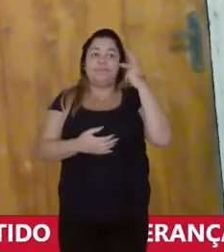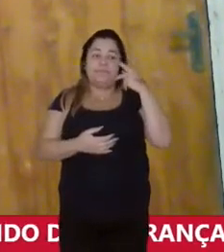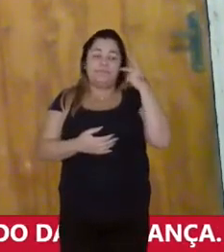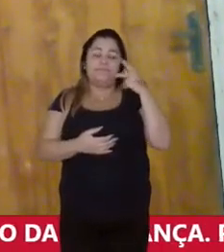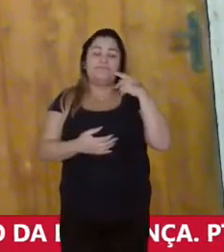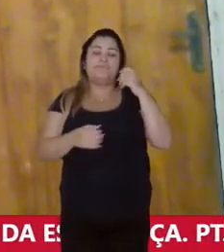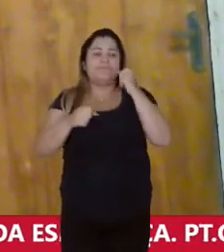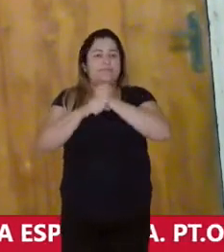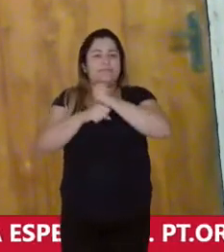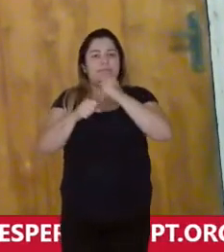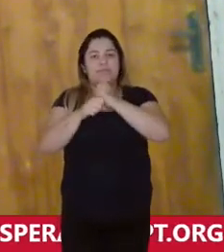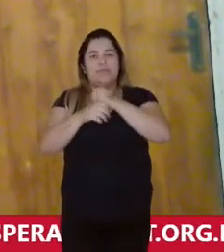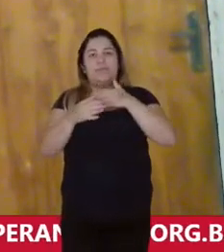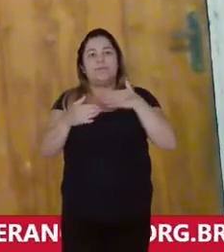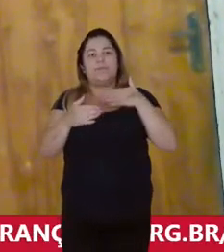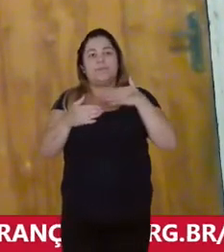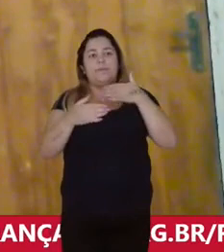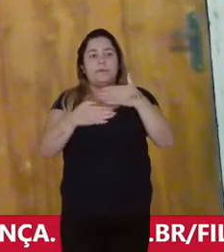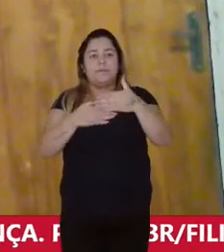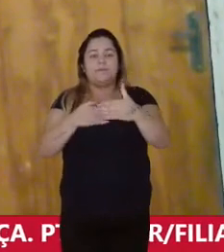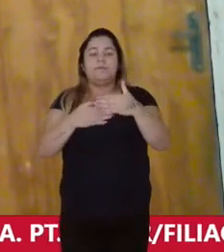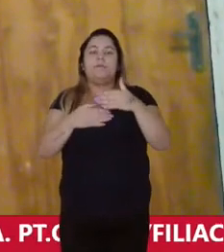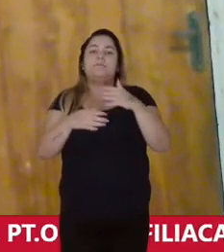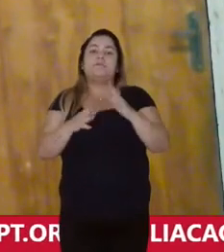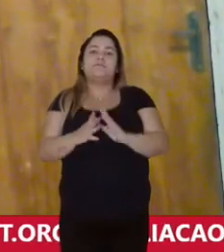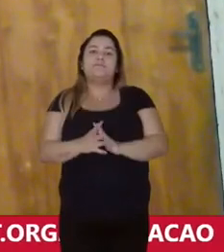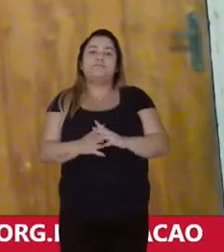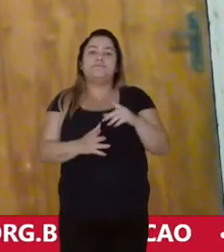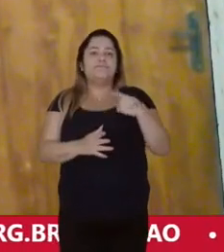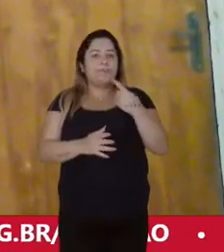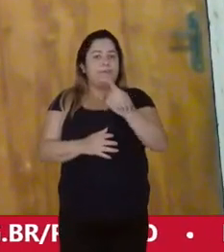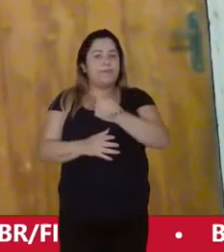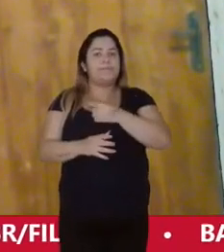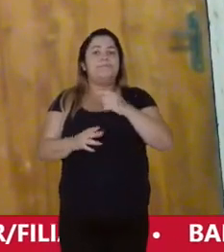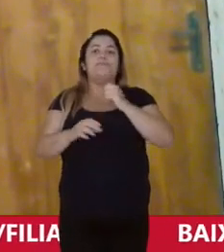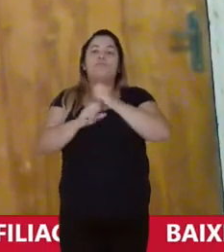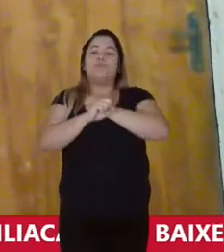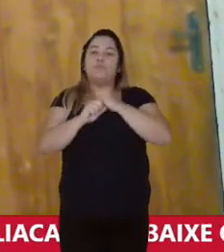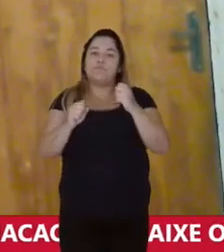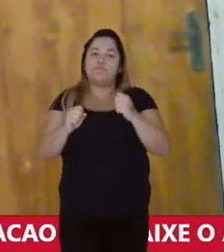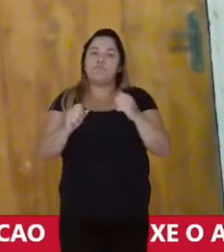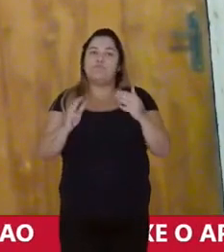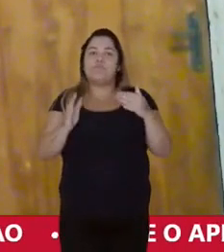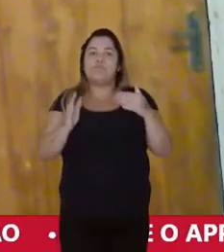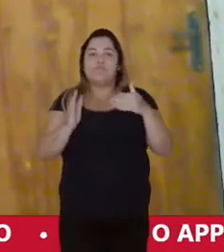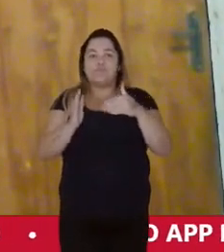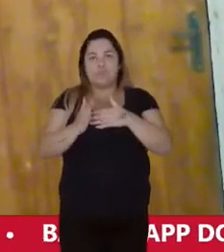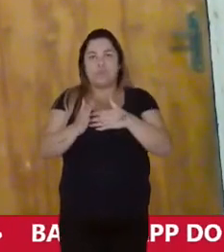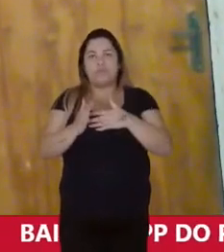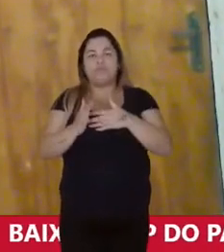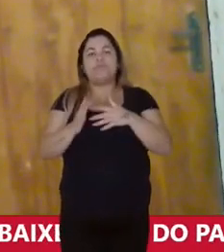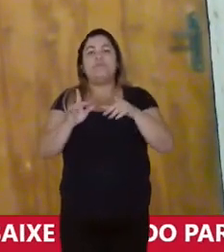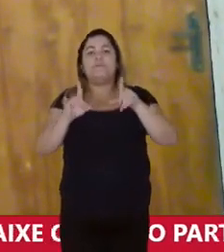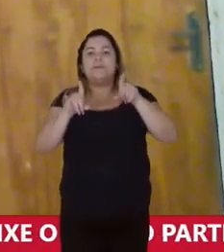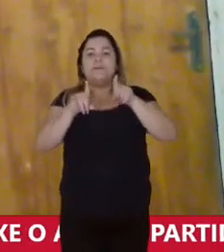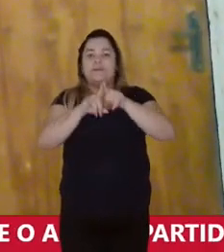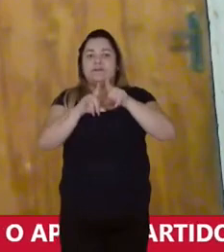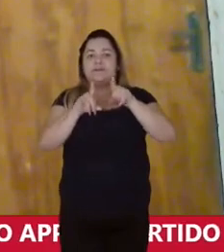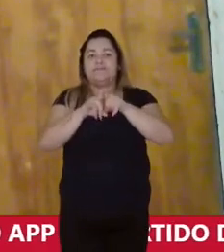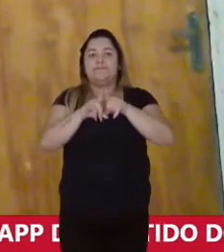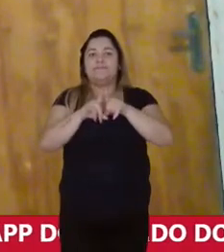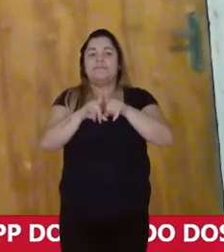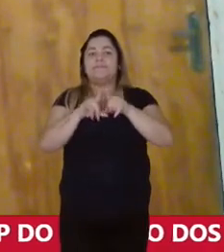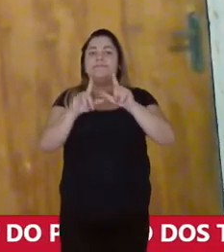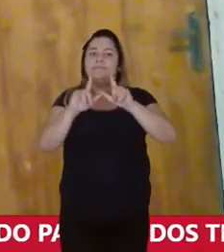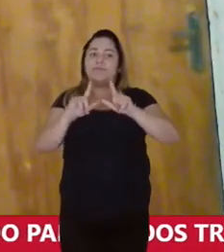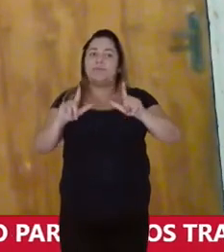construímos e avancemos ainda mais, né? E a gente teve possibilidade de avançar nesse último período através do Nossas Cores, um